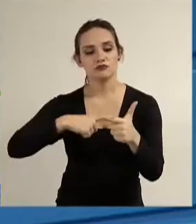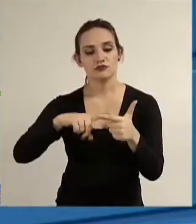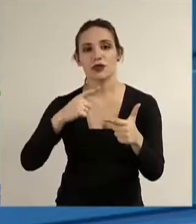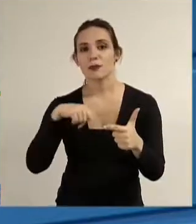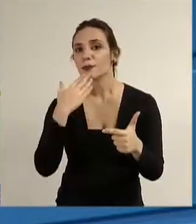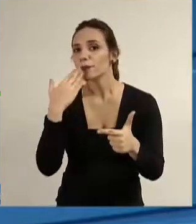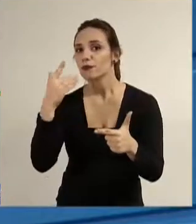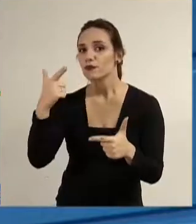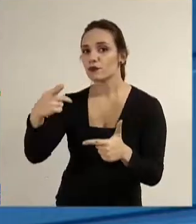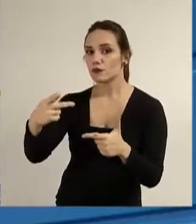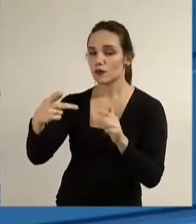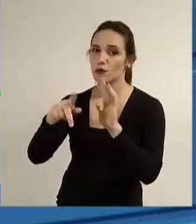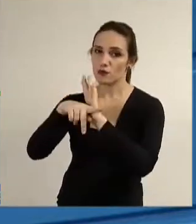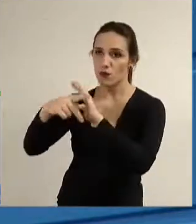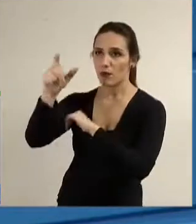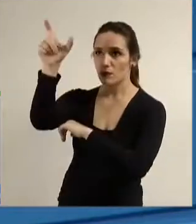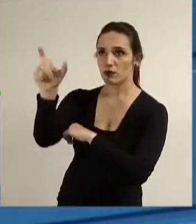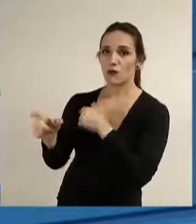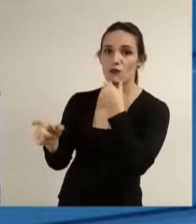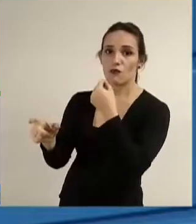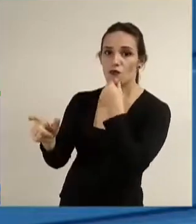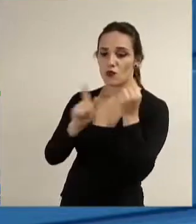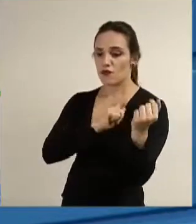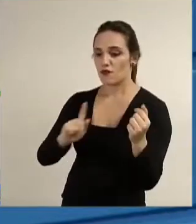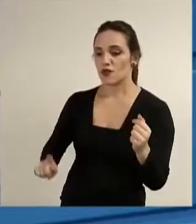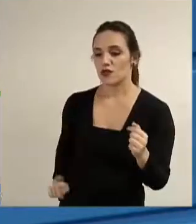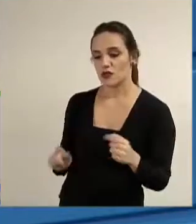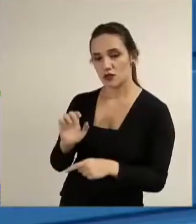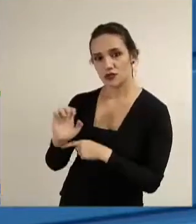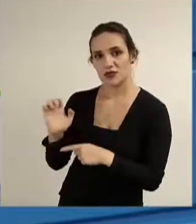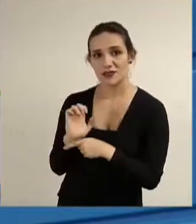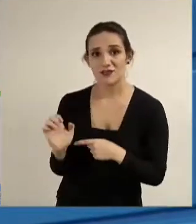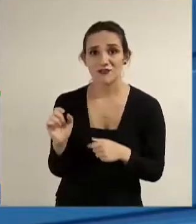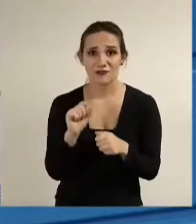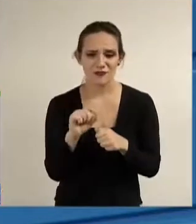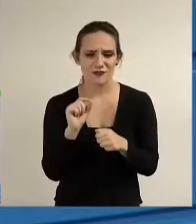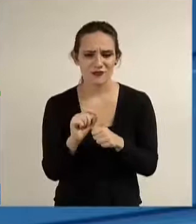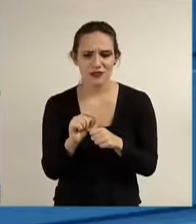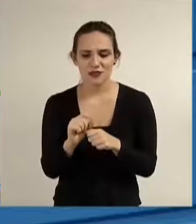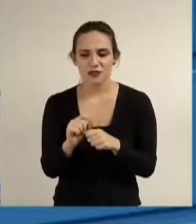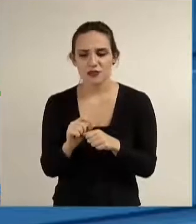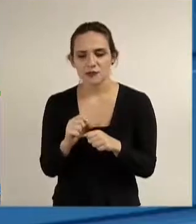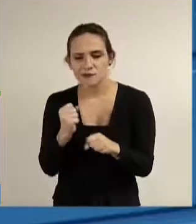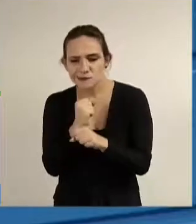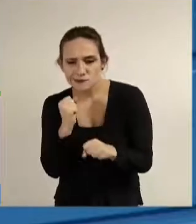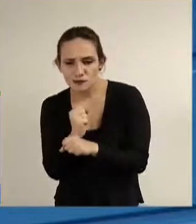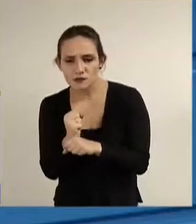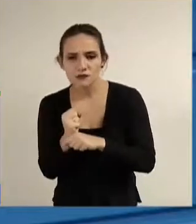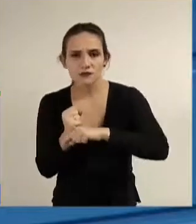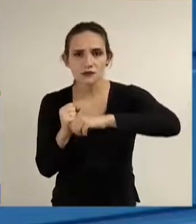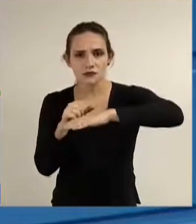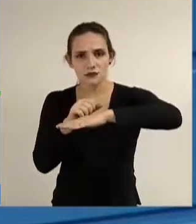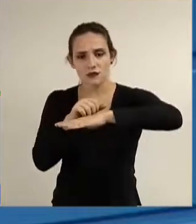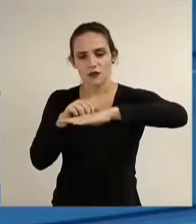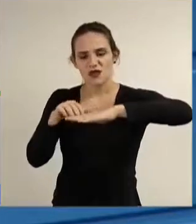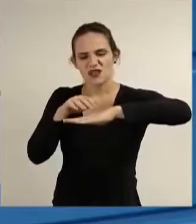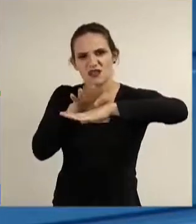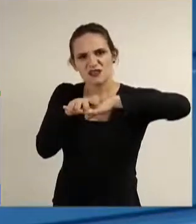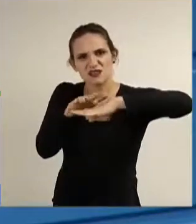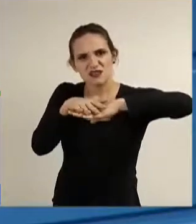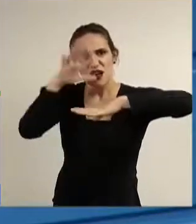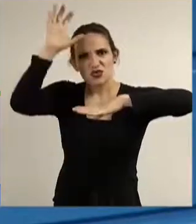ao governador do Estado para a construção de galerias de drenagem de águas pluviais e pavimentação asfáltica da Avenida Vila